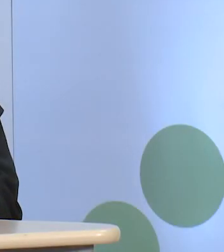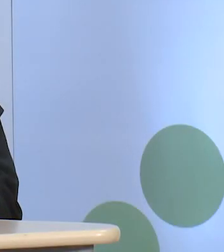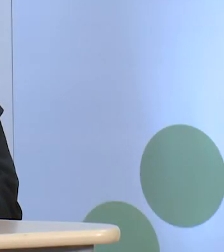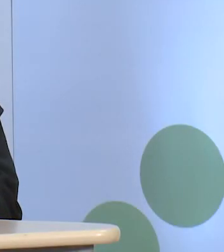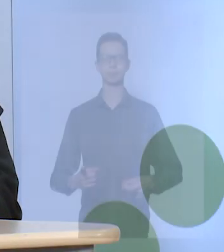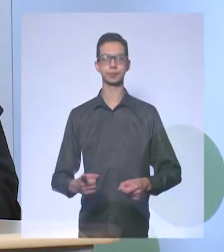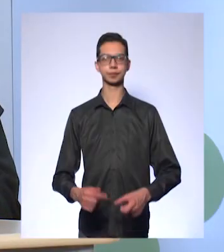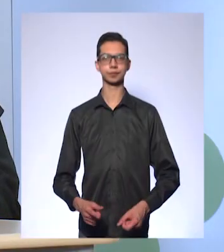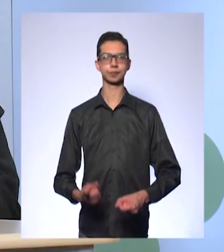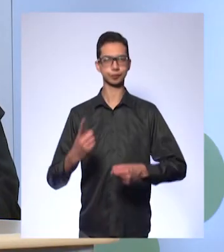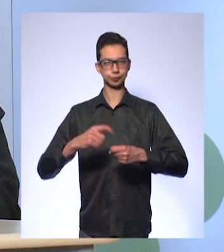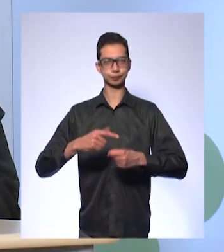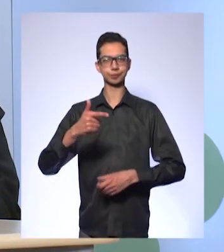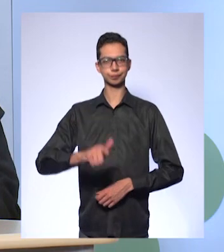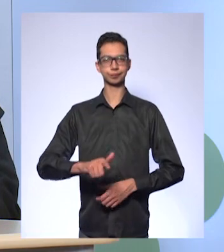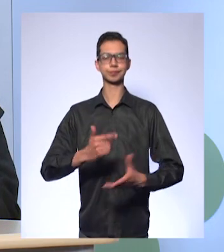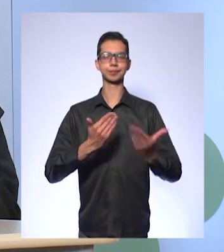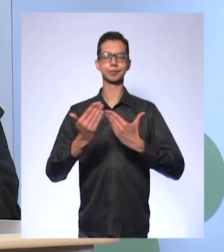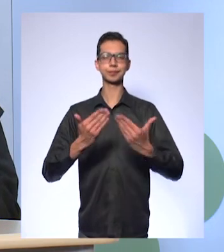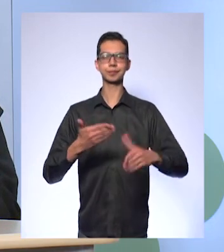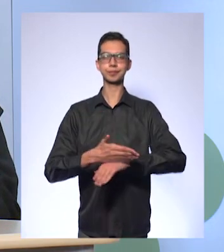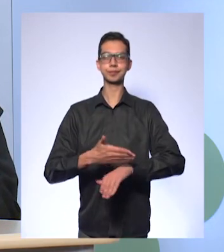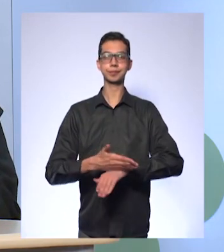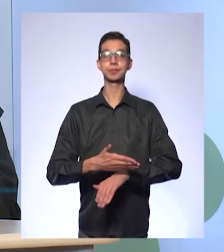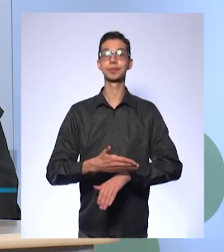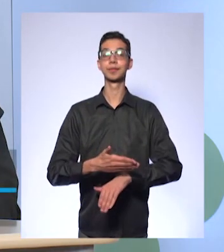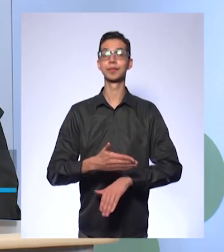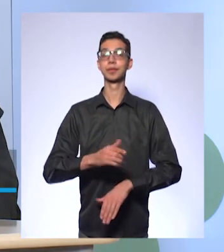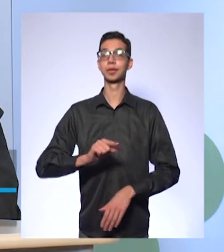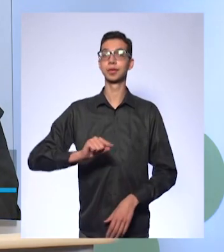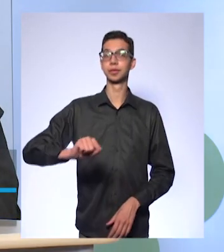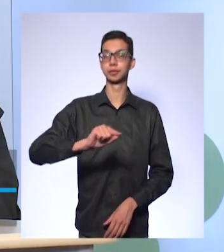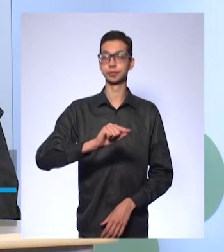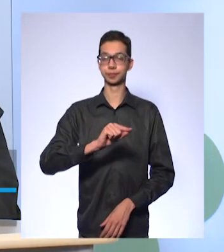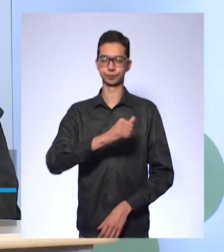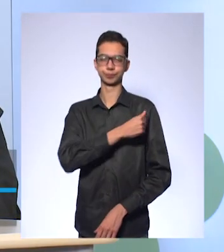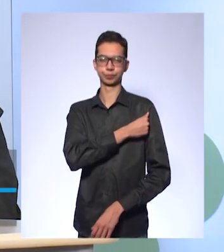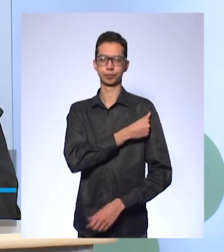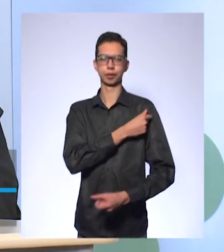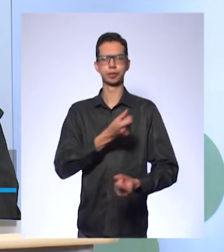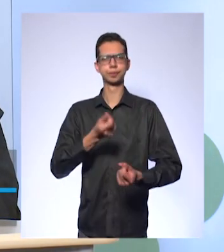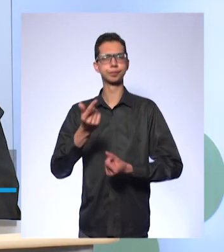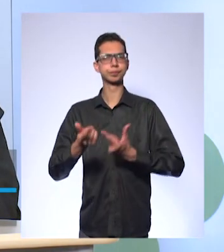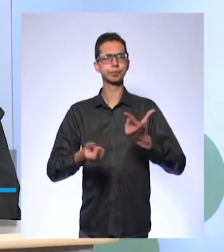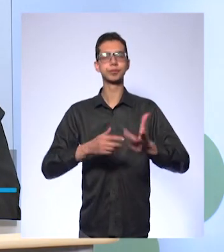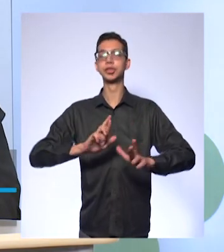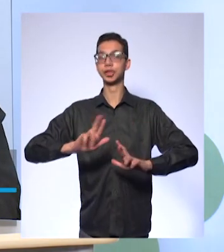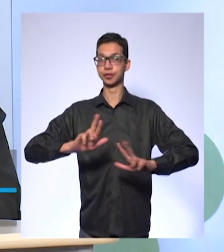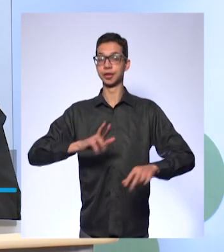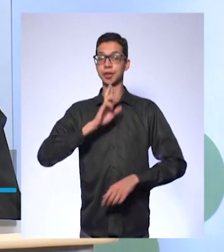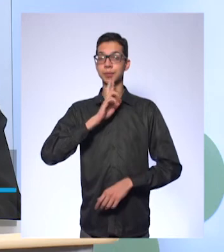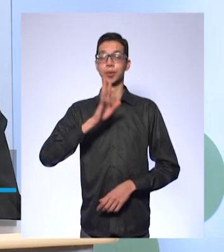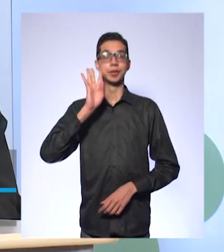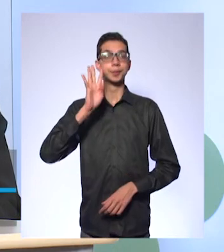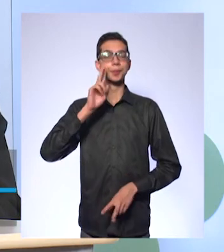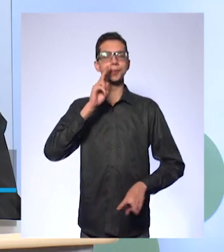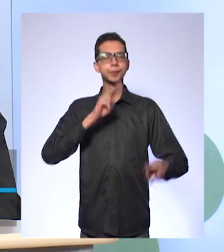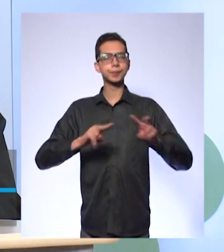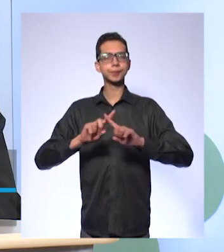Voltamos para a interação. Os estudantes estão aqui diversificando as suas respostas, está bem legal de ver. Mas aqui a